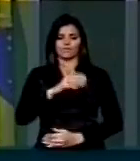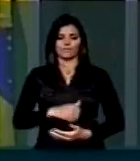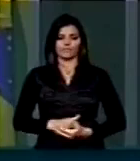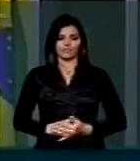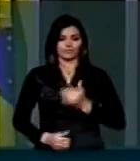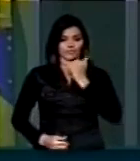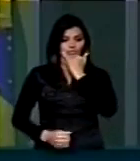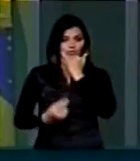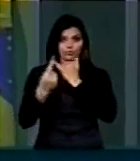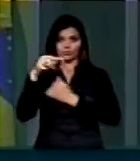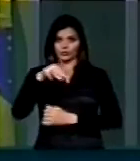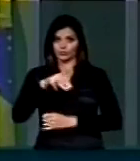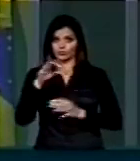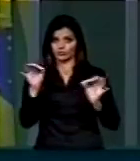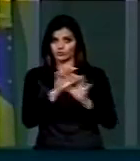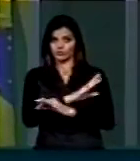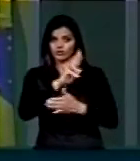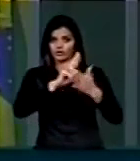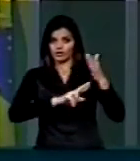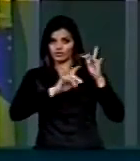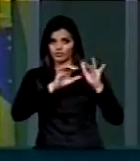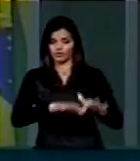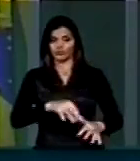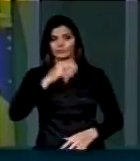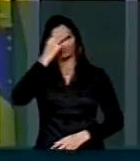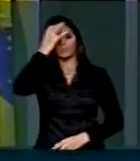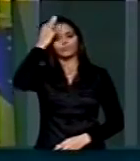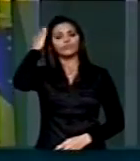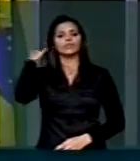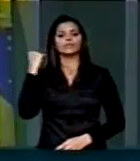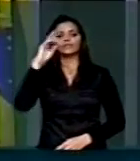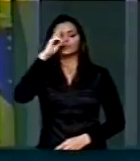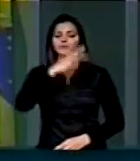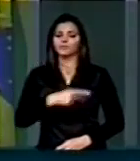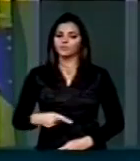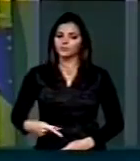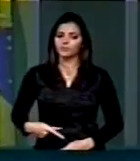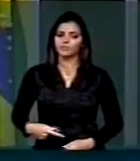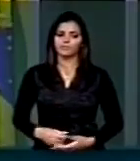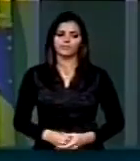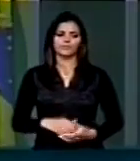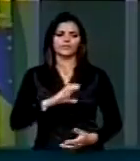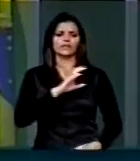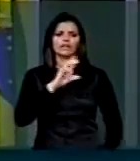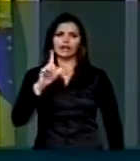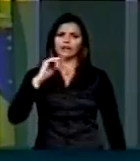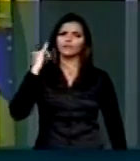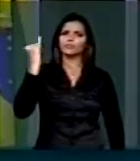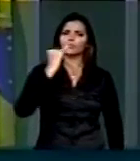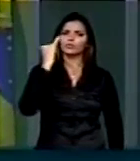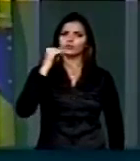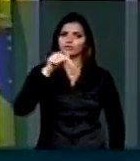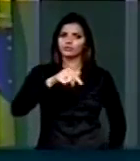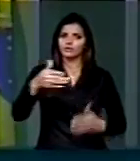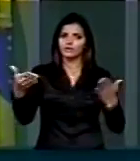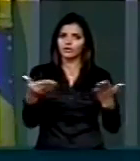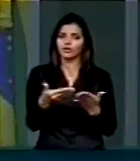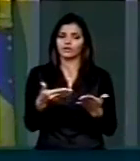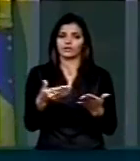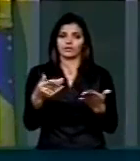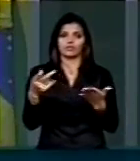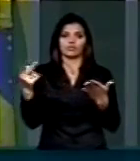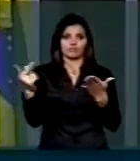para concluir o seu relatório. Senhor presidente, é claro que a importância desse ato, deste